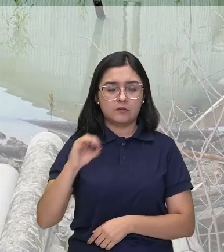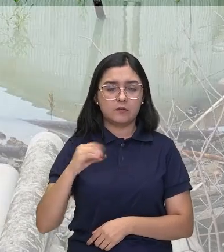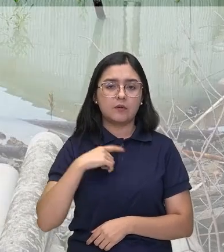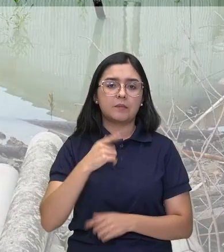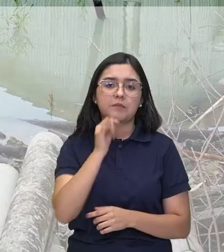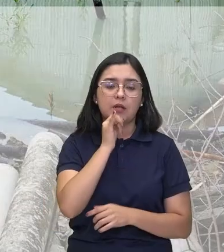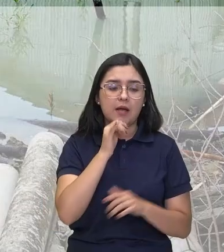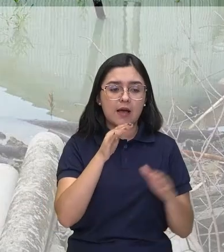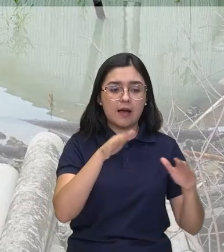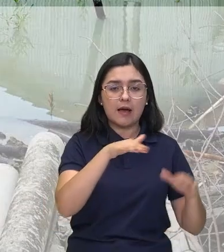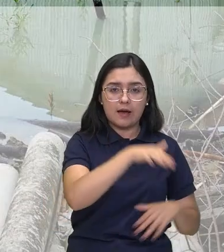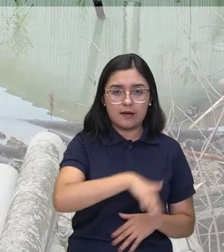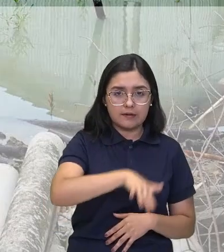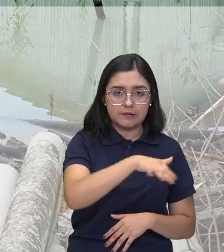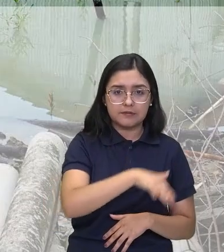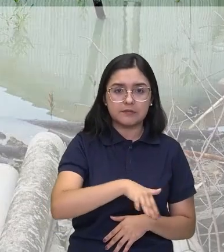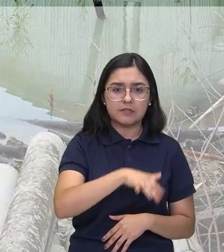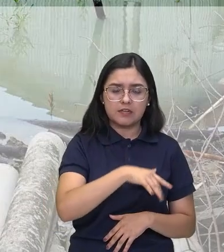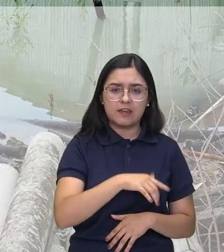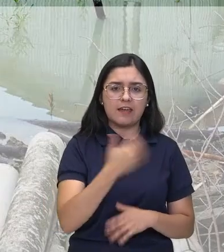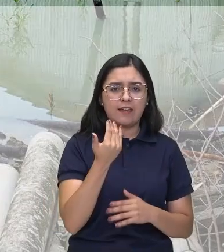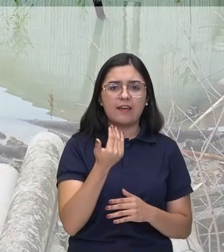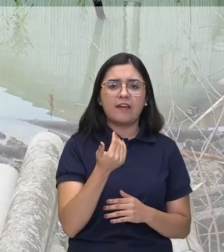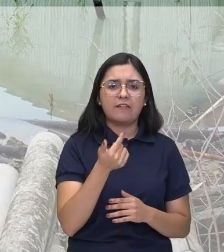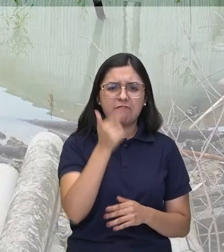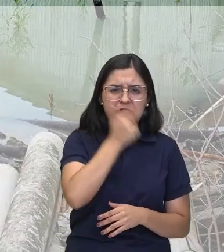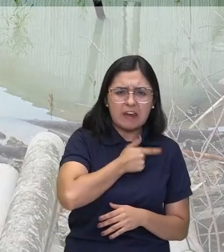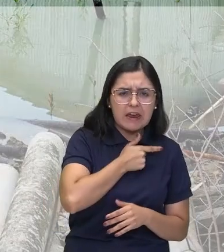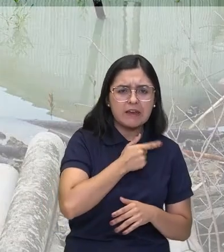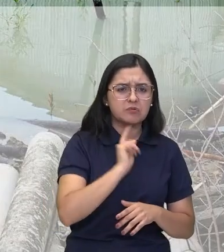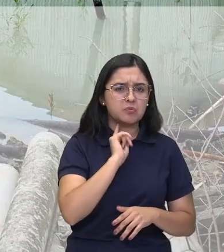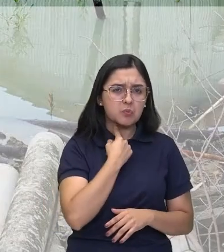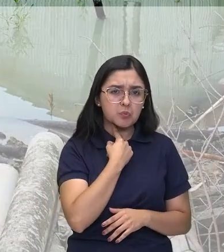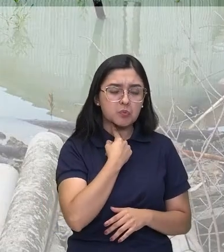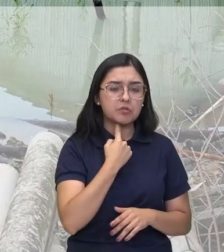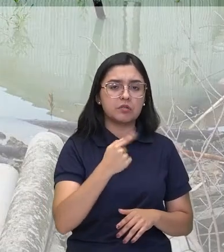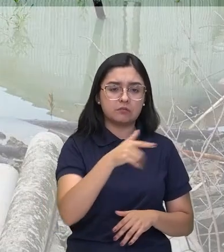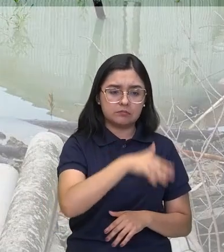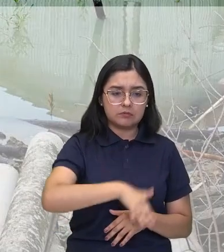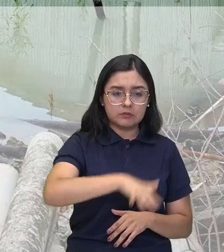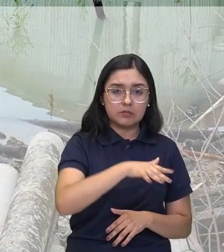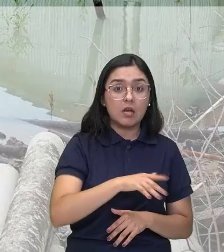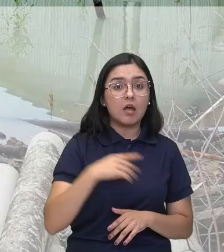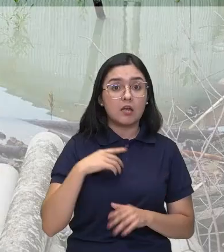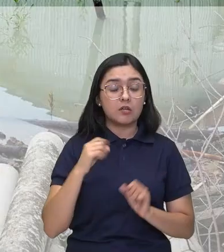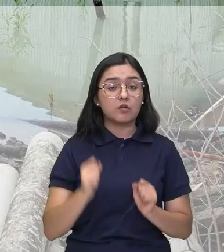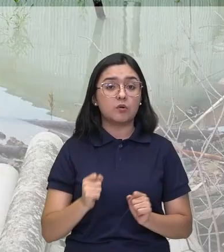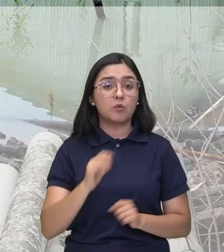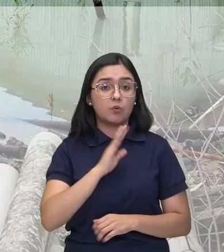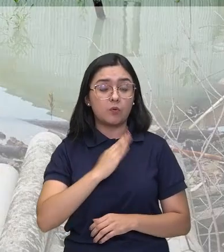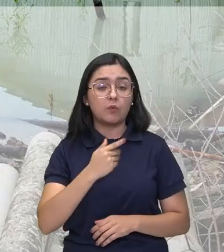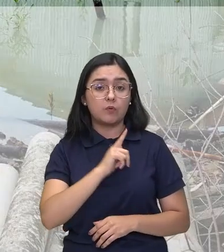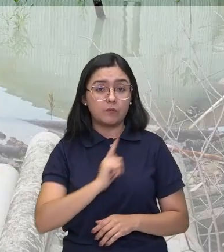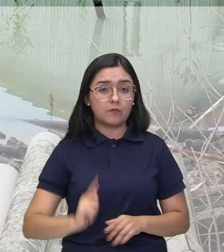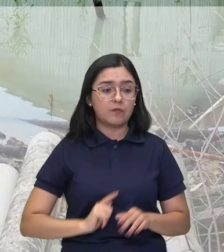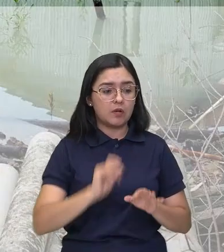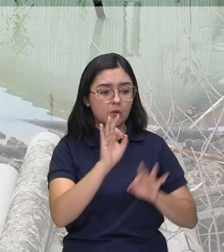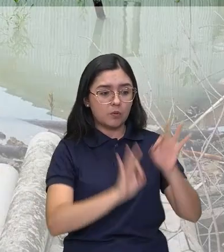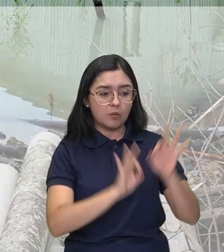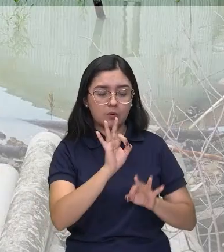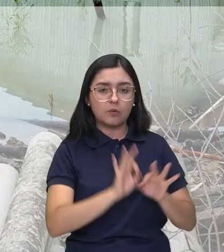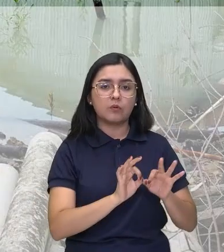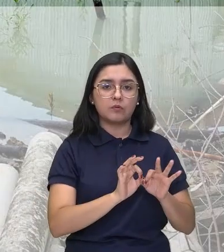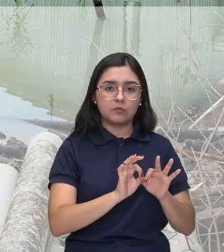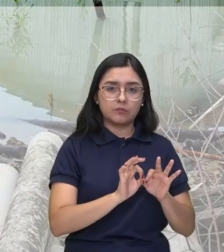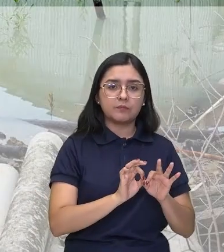que são ali, né, feias, vamos dizer assim, o poder público ele reorganiza, reestrutura, reconstrói